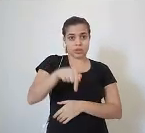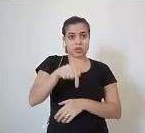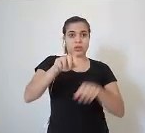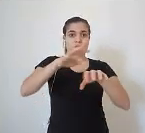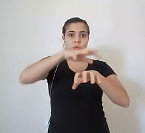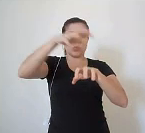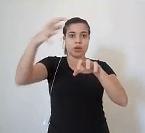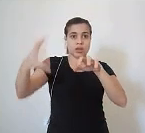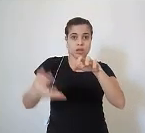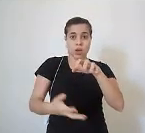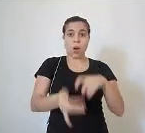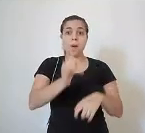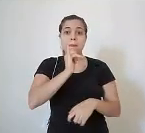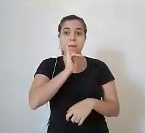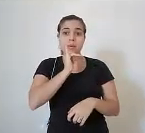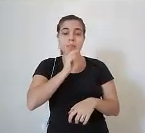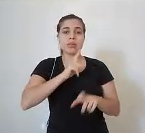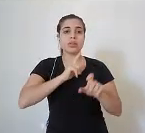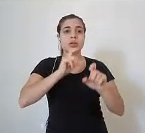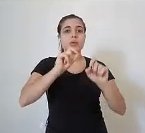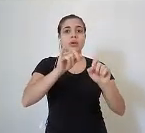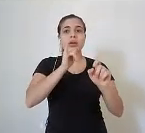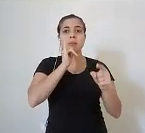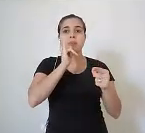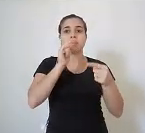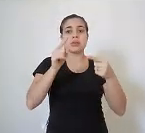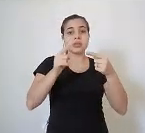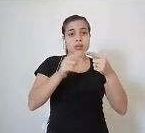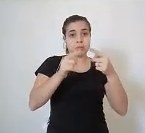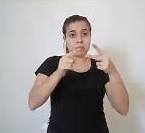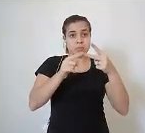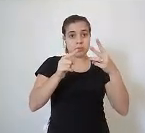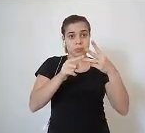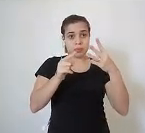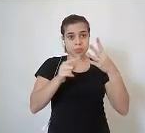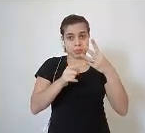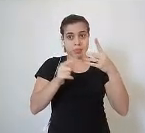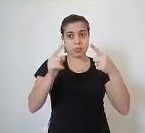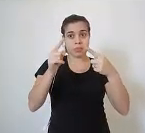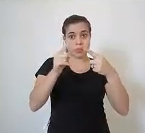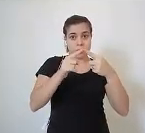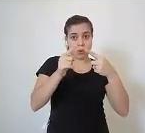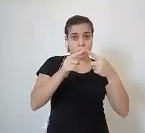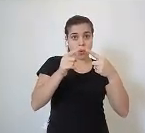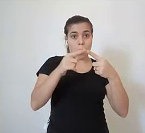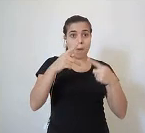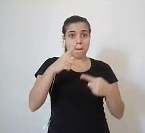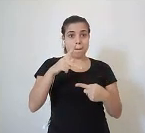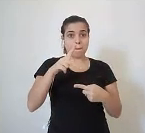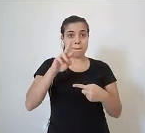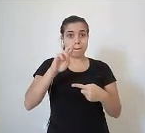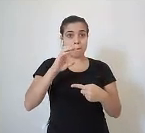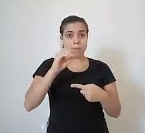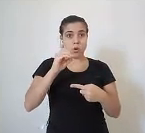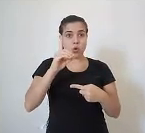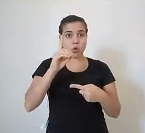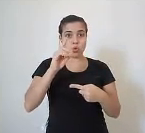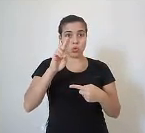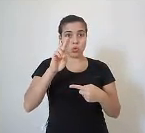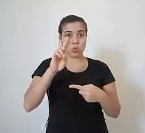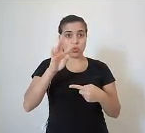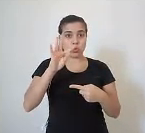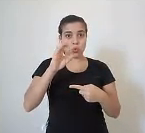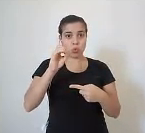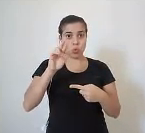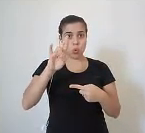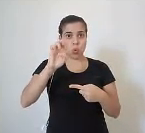representado vários componentes vivos, né, bióticos desse ecossistema. Temos os produtores, os consumidores e